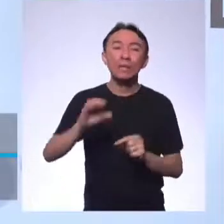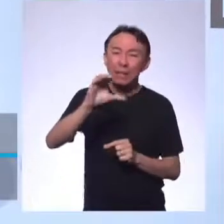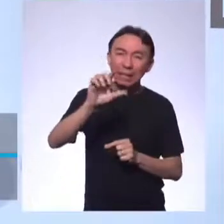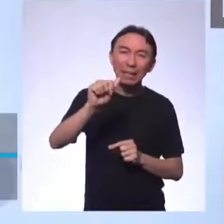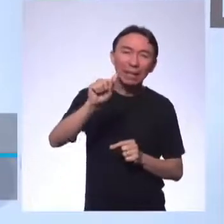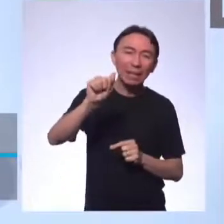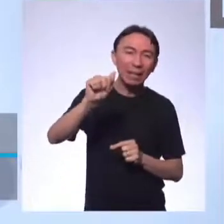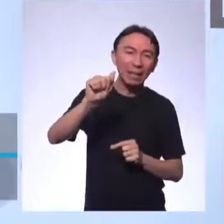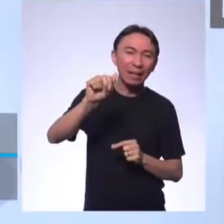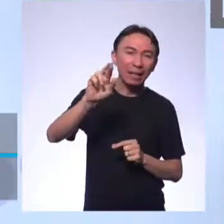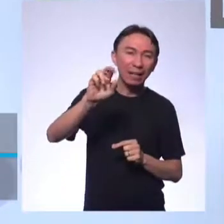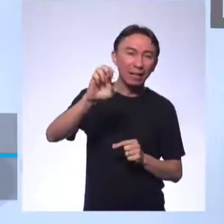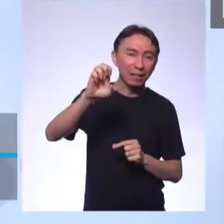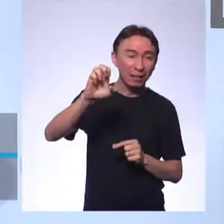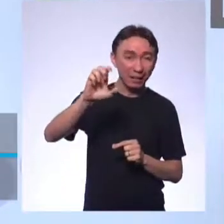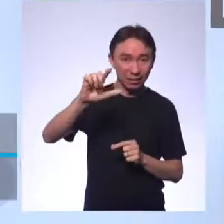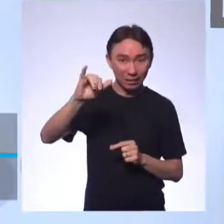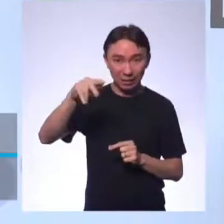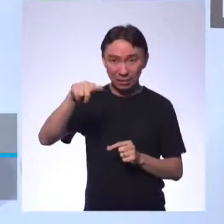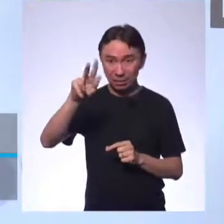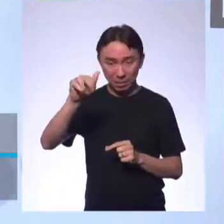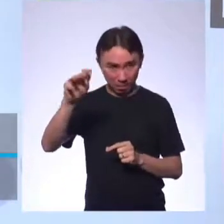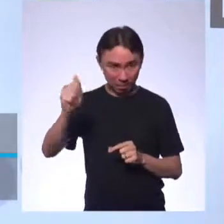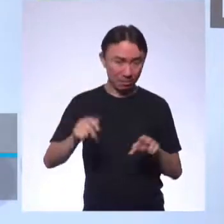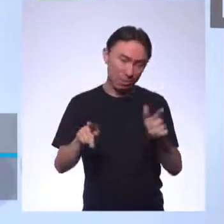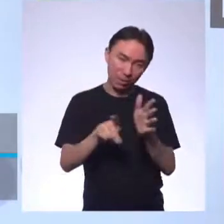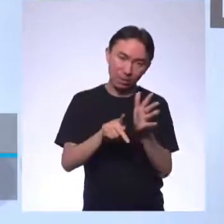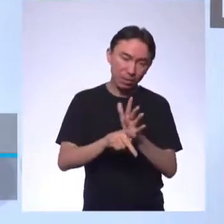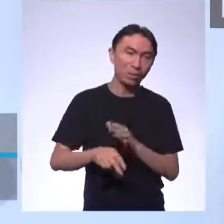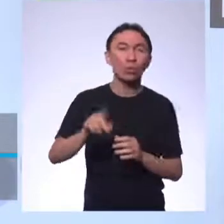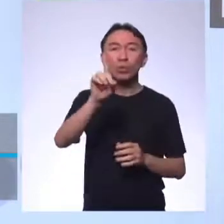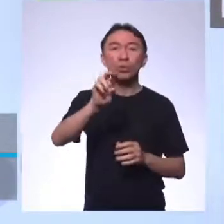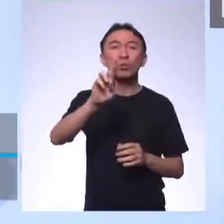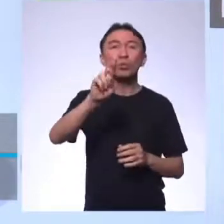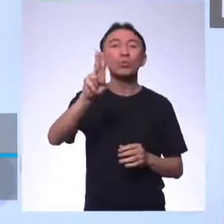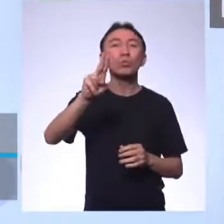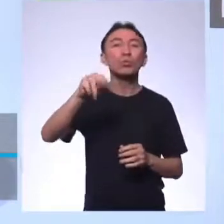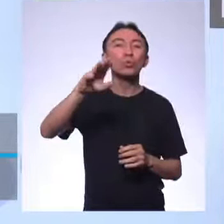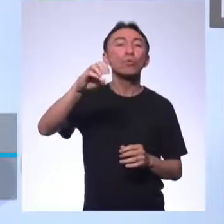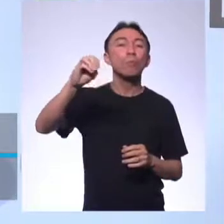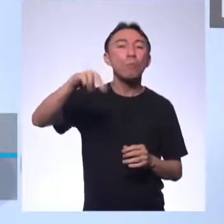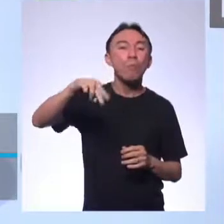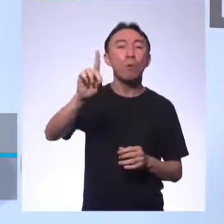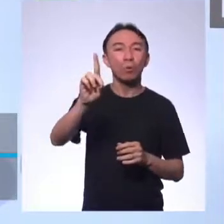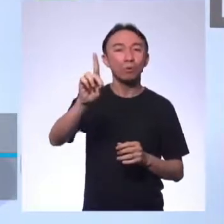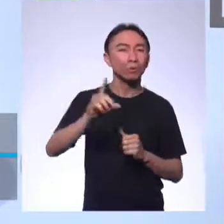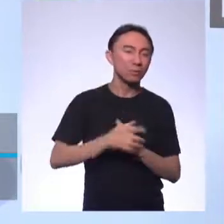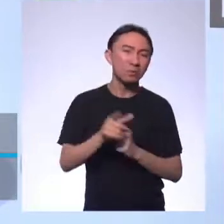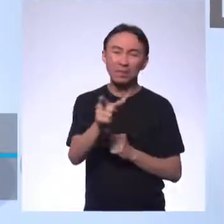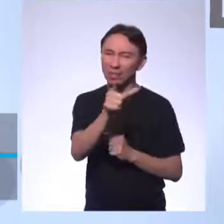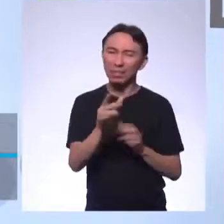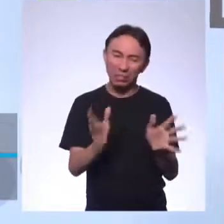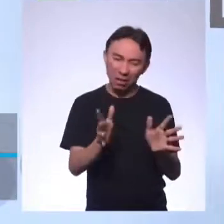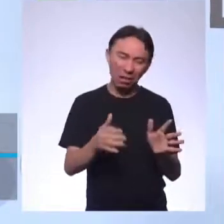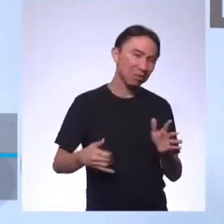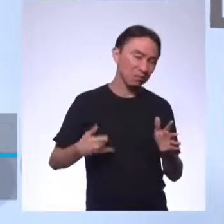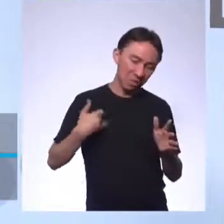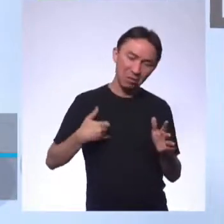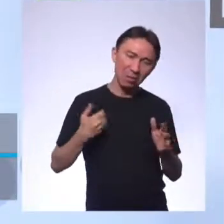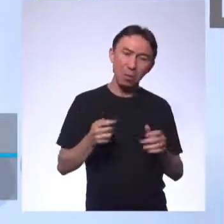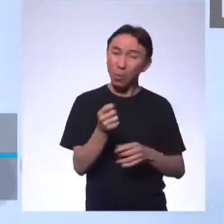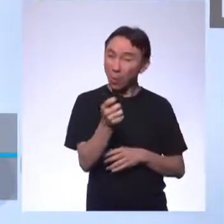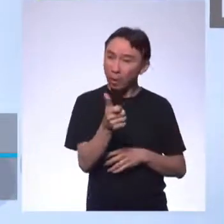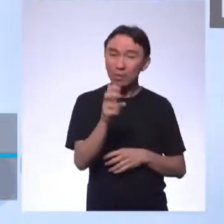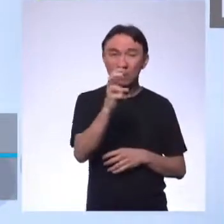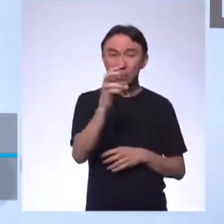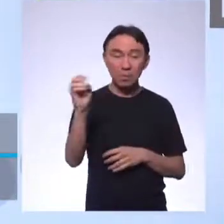Drummond de Andrade. Neste livro é maravilhoso, porque é um Drummond que ele está beirando os 50 anos e ele acredita que